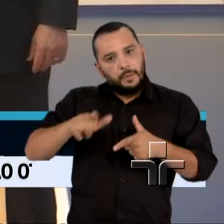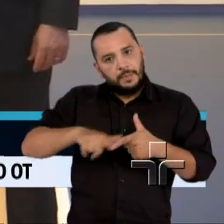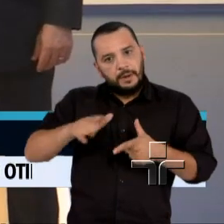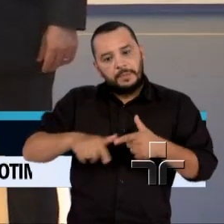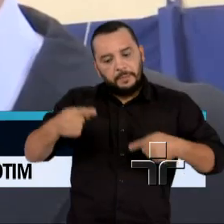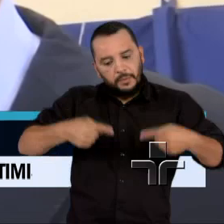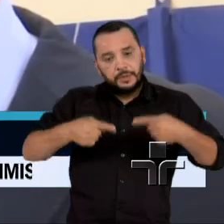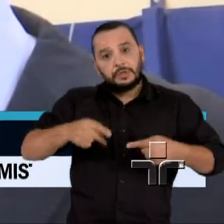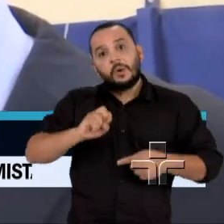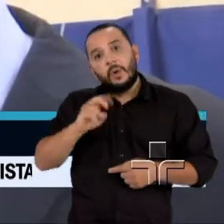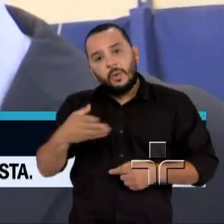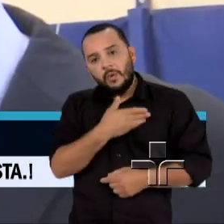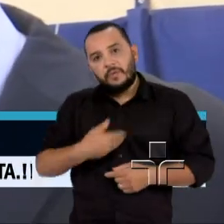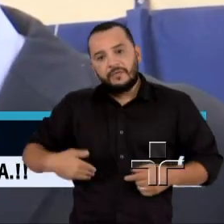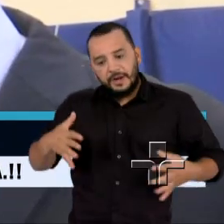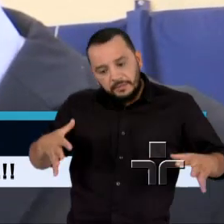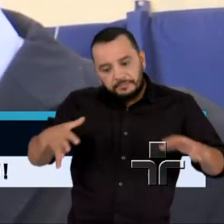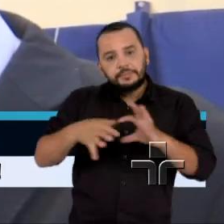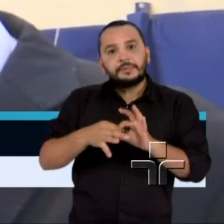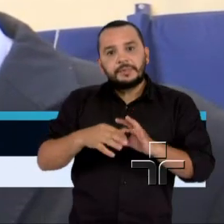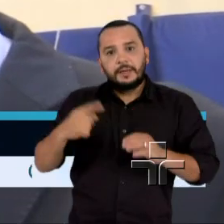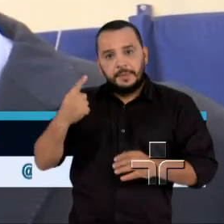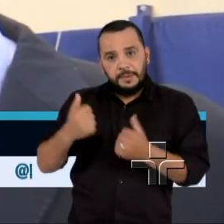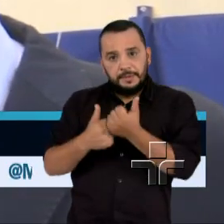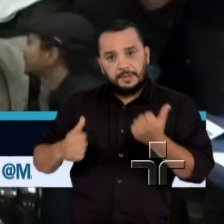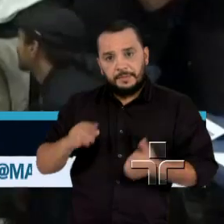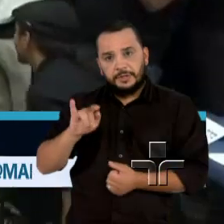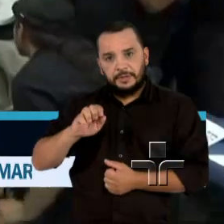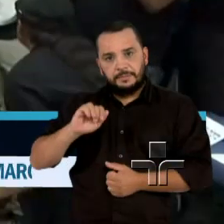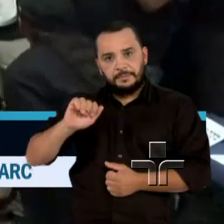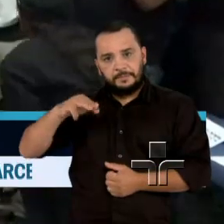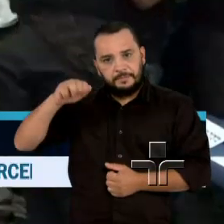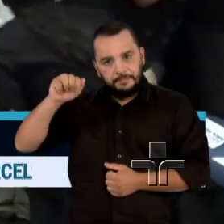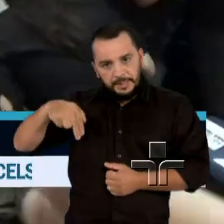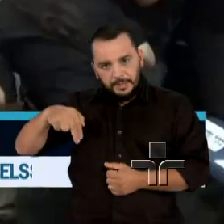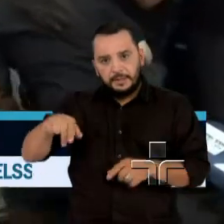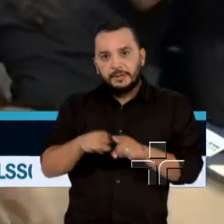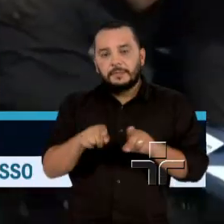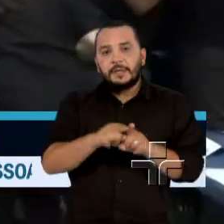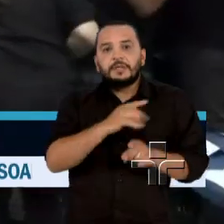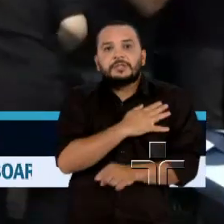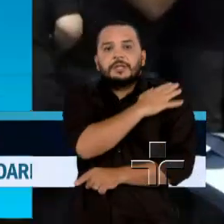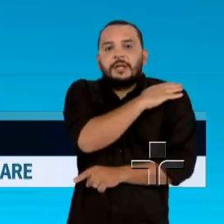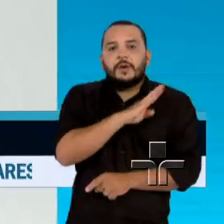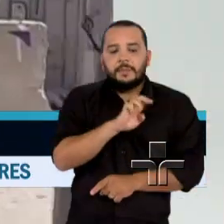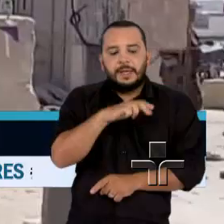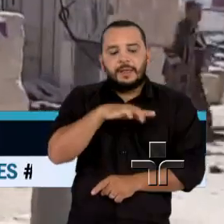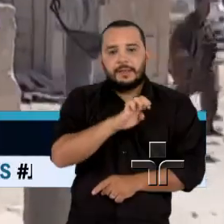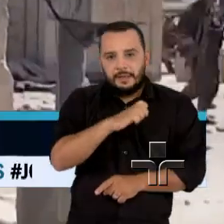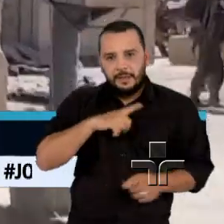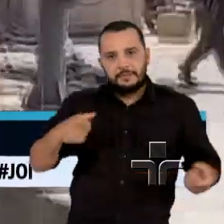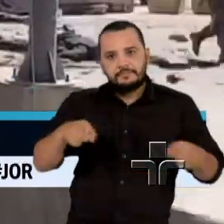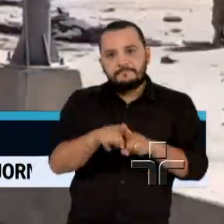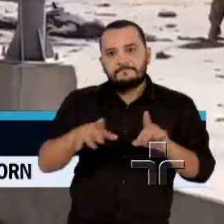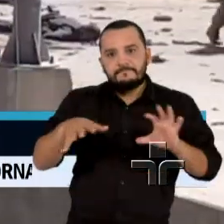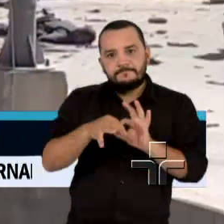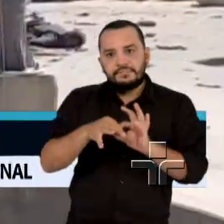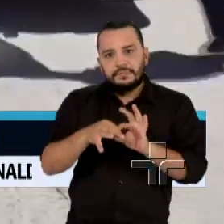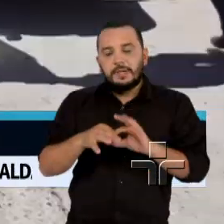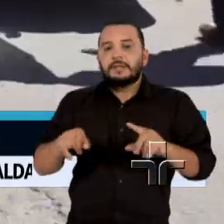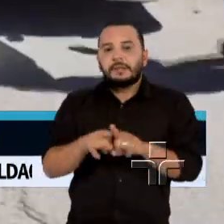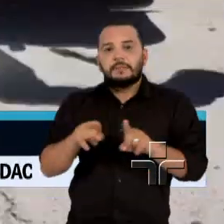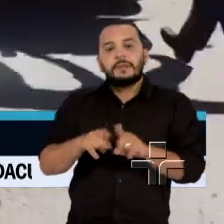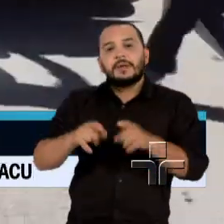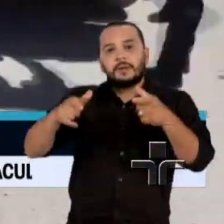governo de coligação entre o primeiro-ministro Benjamin Netanyahu e o general Benny Gantz. No